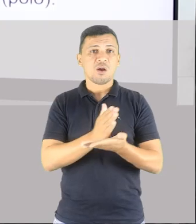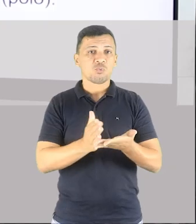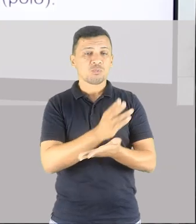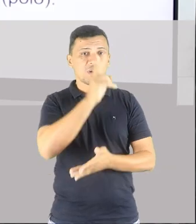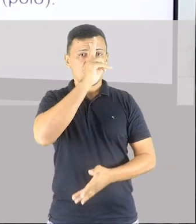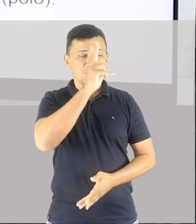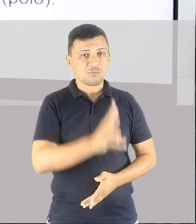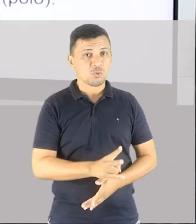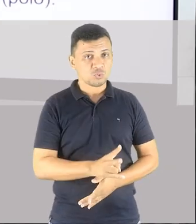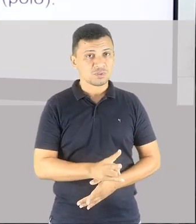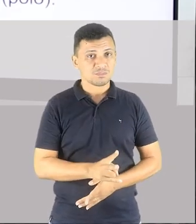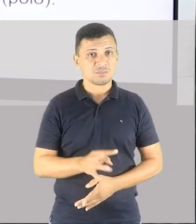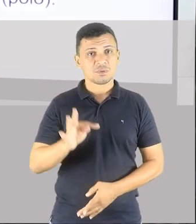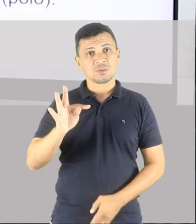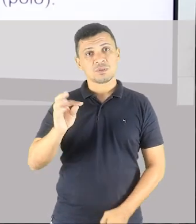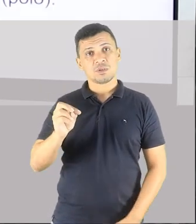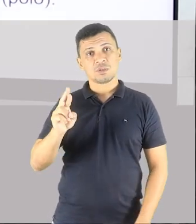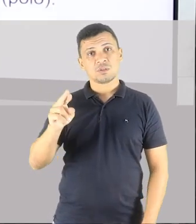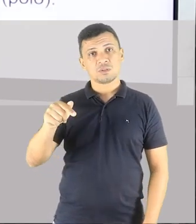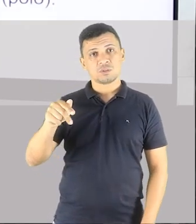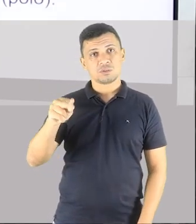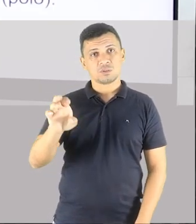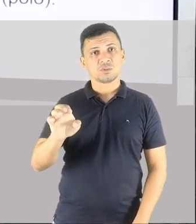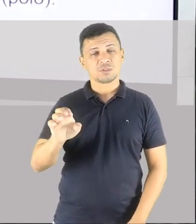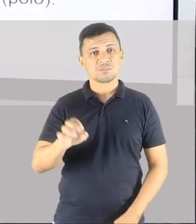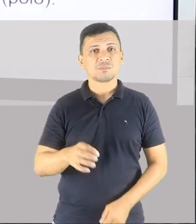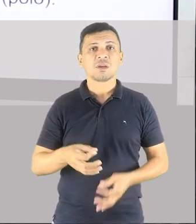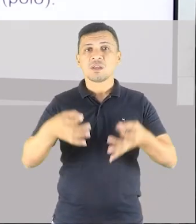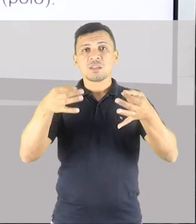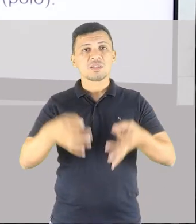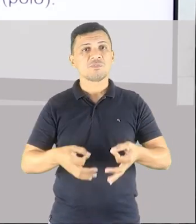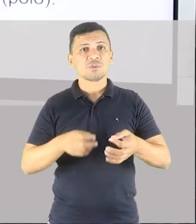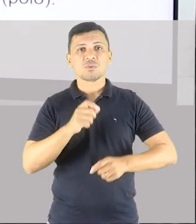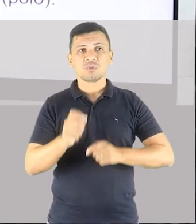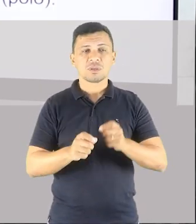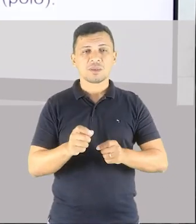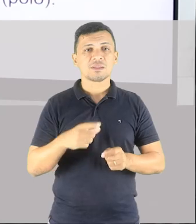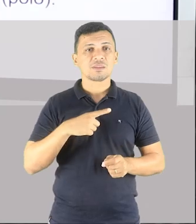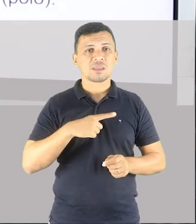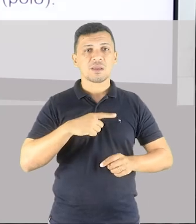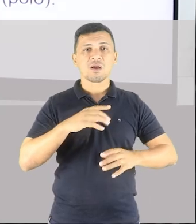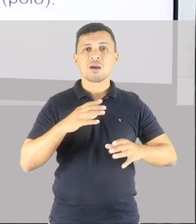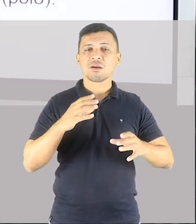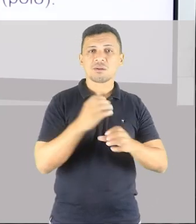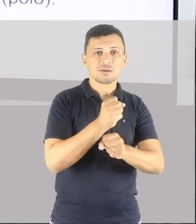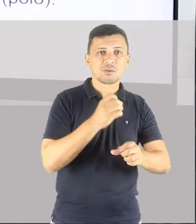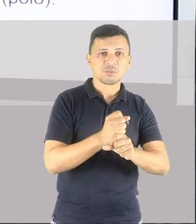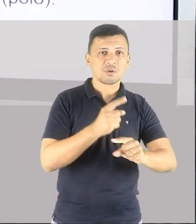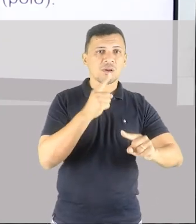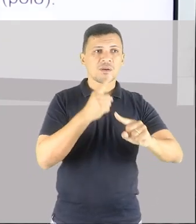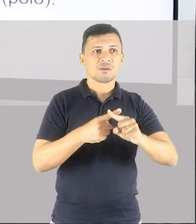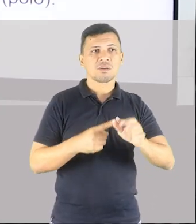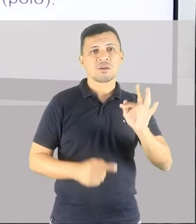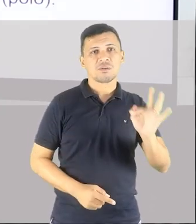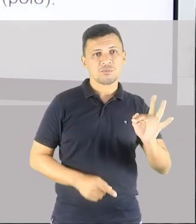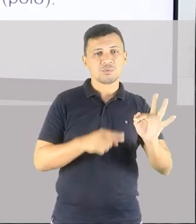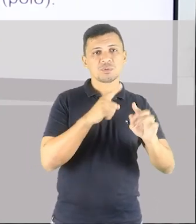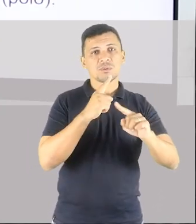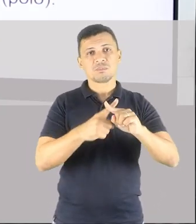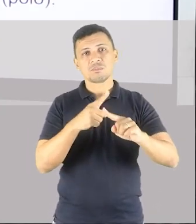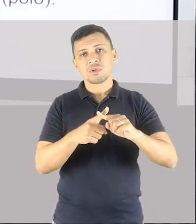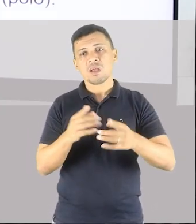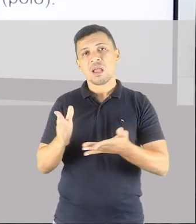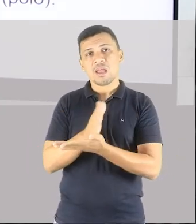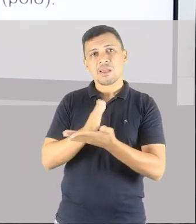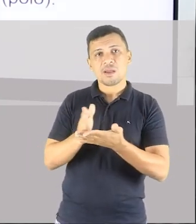é denominada torque. Ou seja, o torque é definido como produto da força aplicada em relação a um determinado